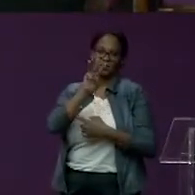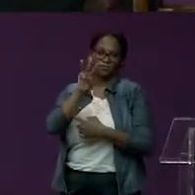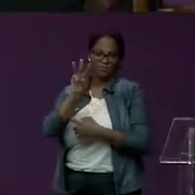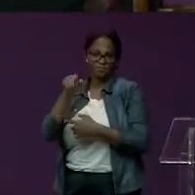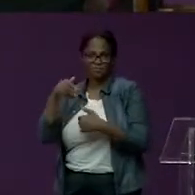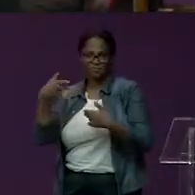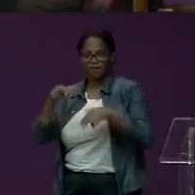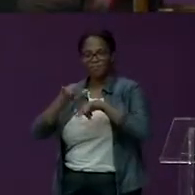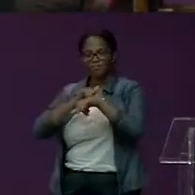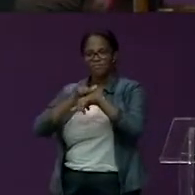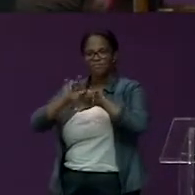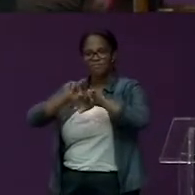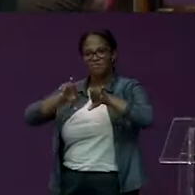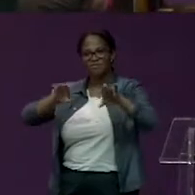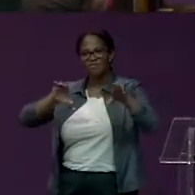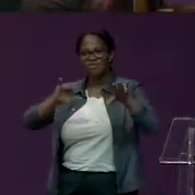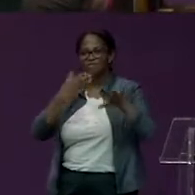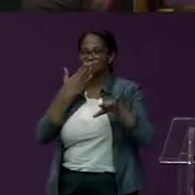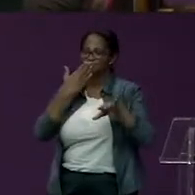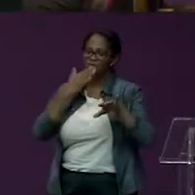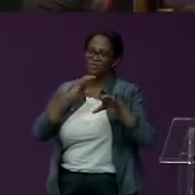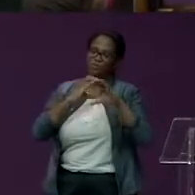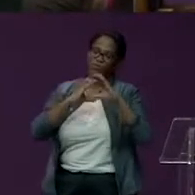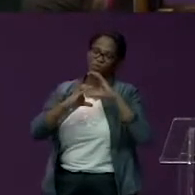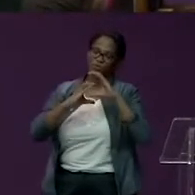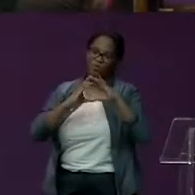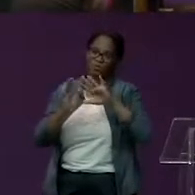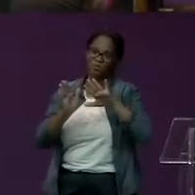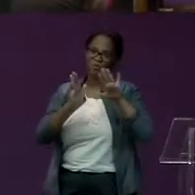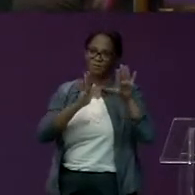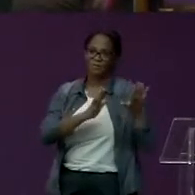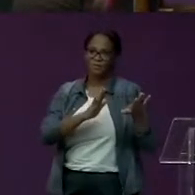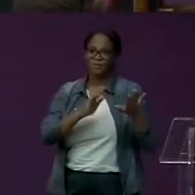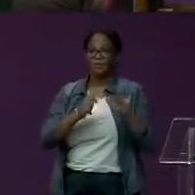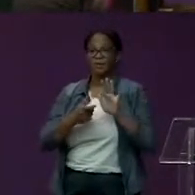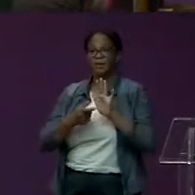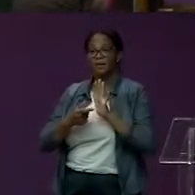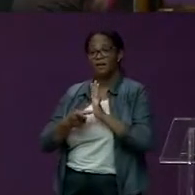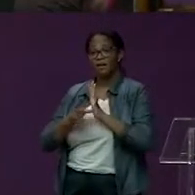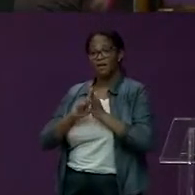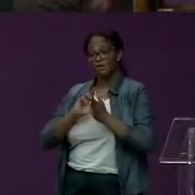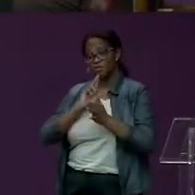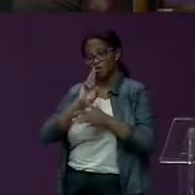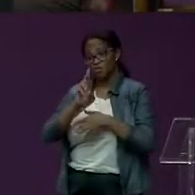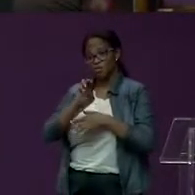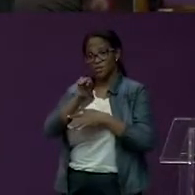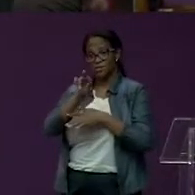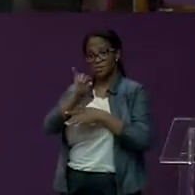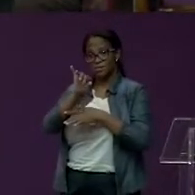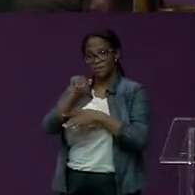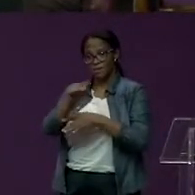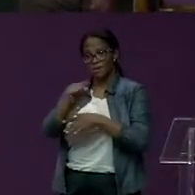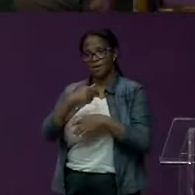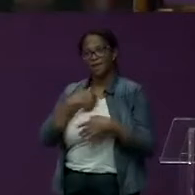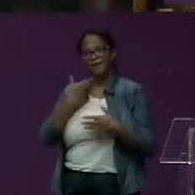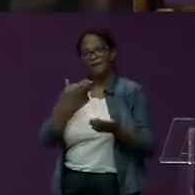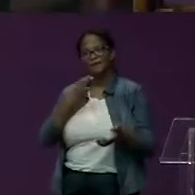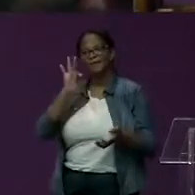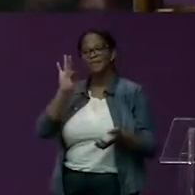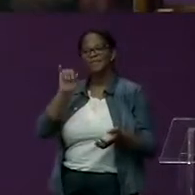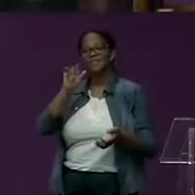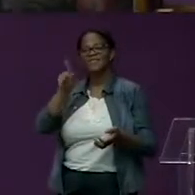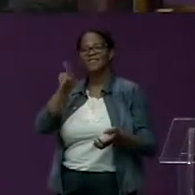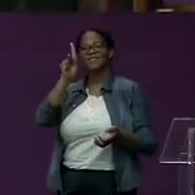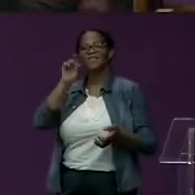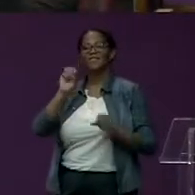pelas várias formas de comunicação. Antes de responder, Márcia, era para ser um talk show, mas a gente acaba